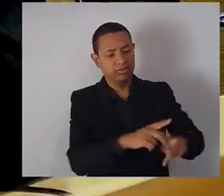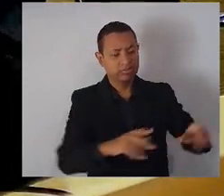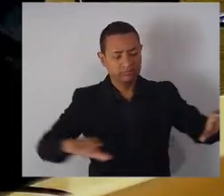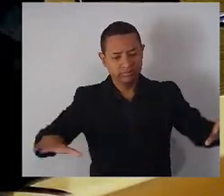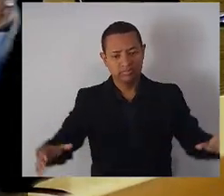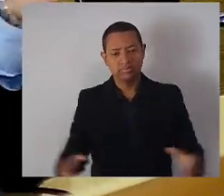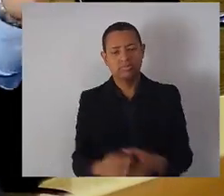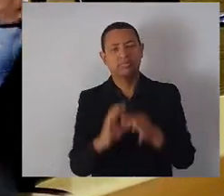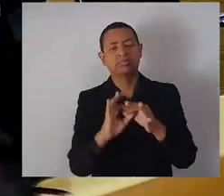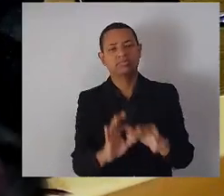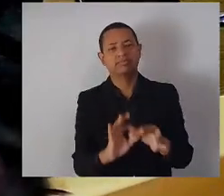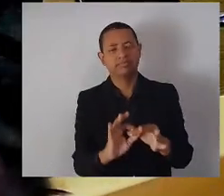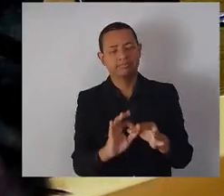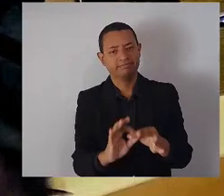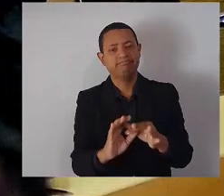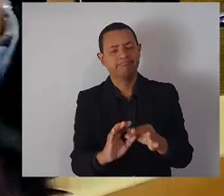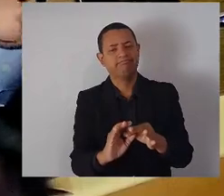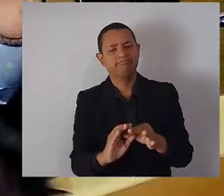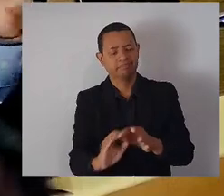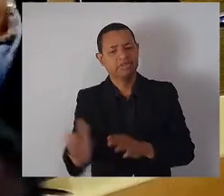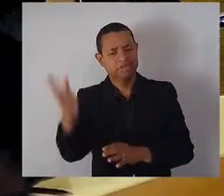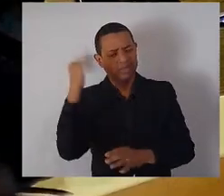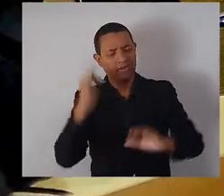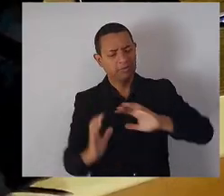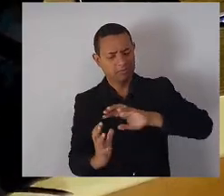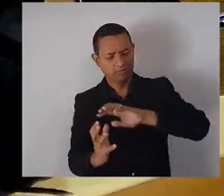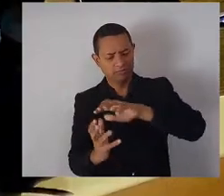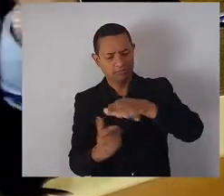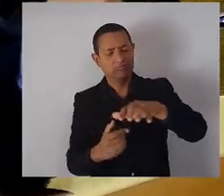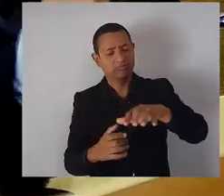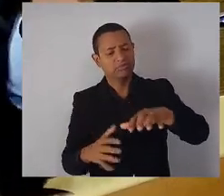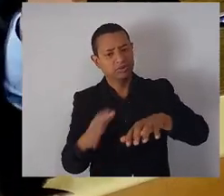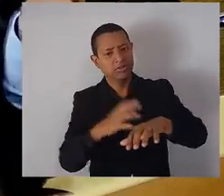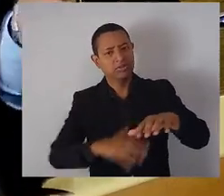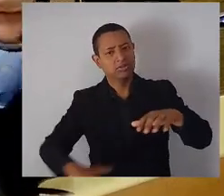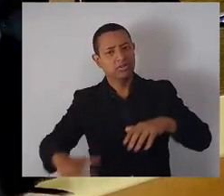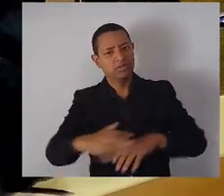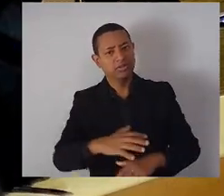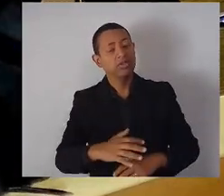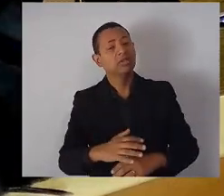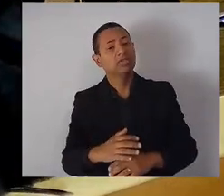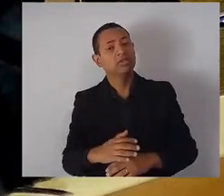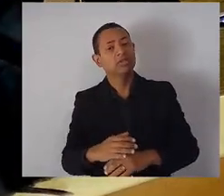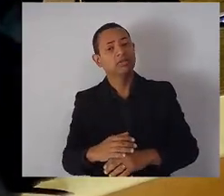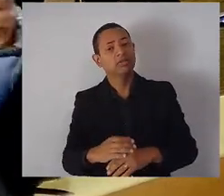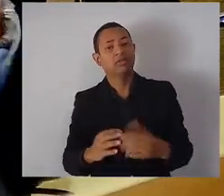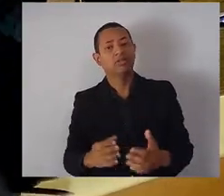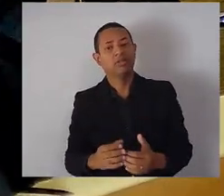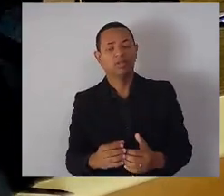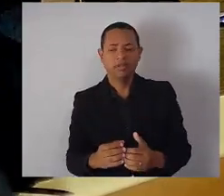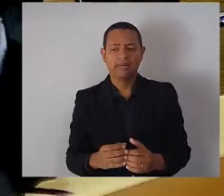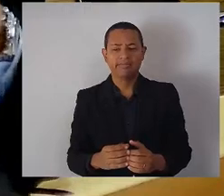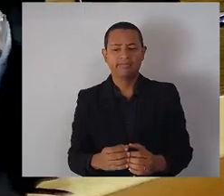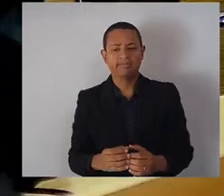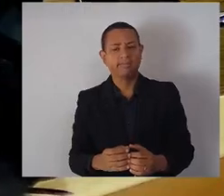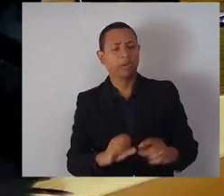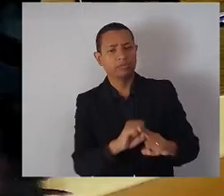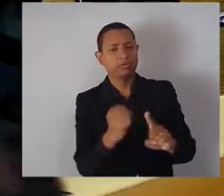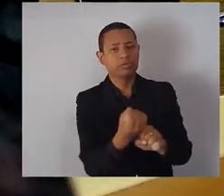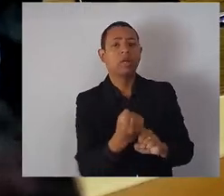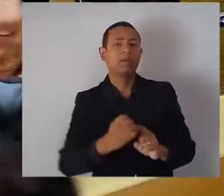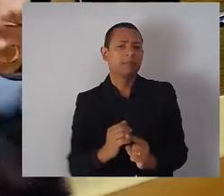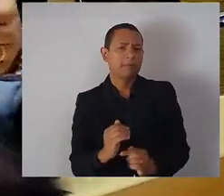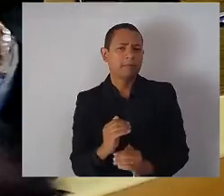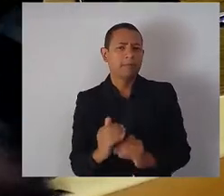que no mundo inteiro o processo civilizatório avança quando se fomenta